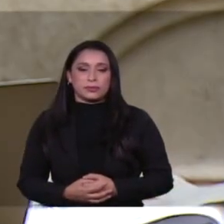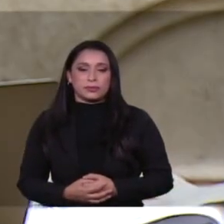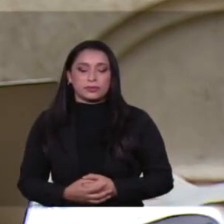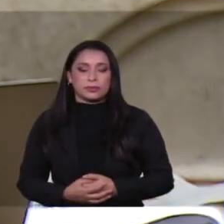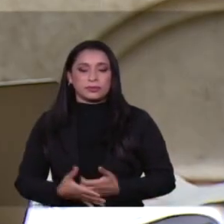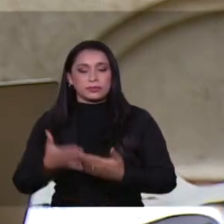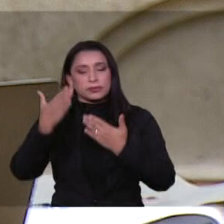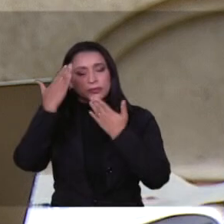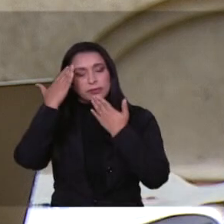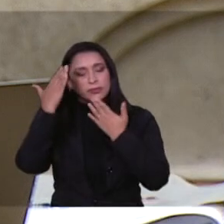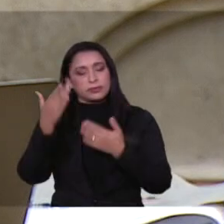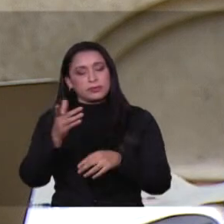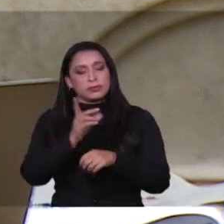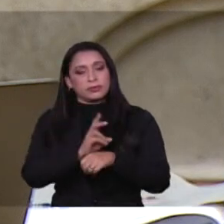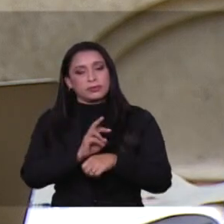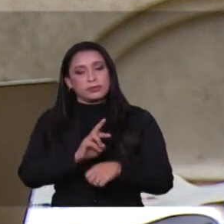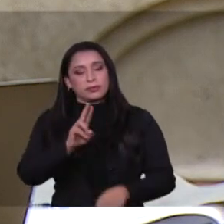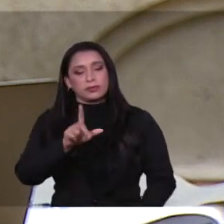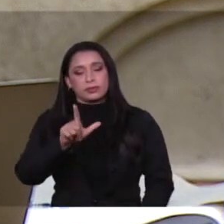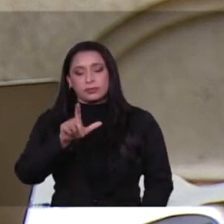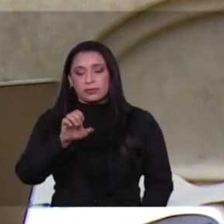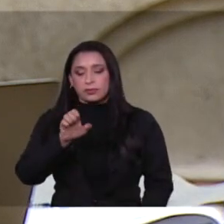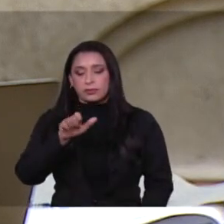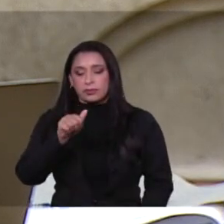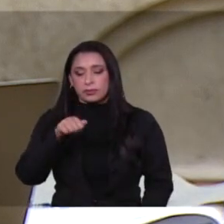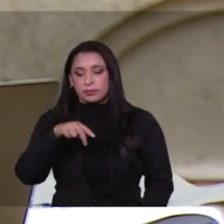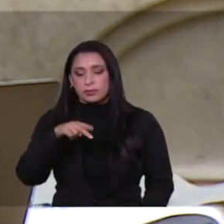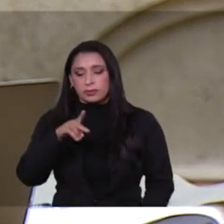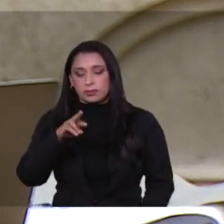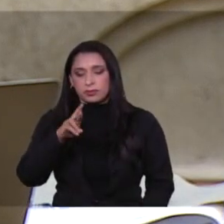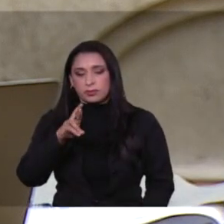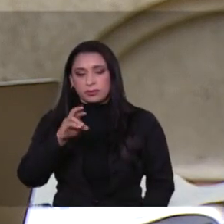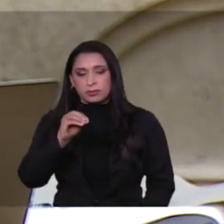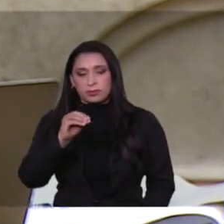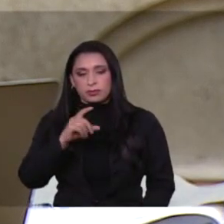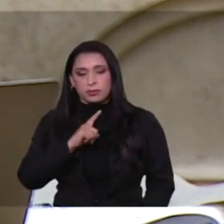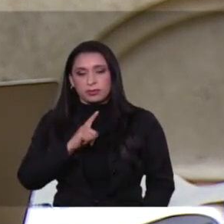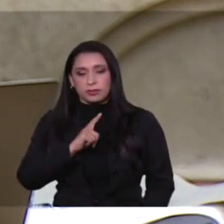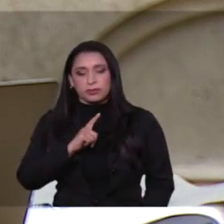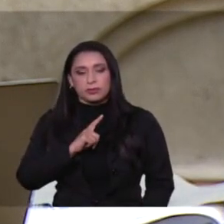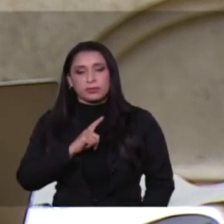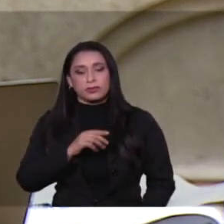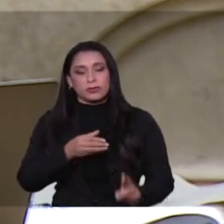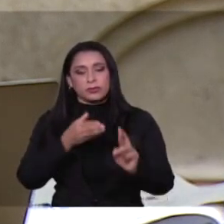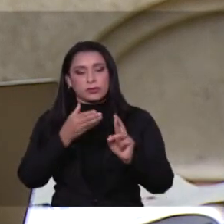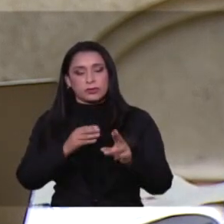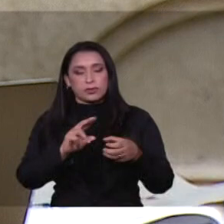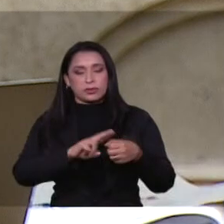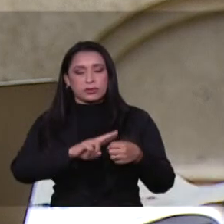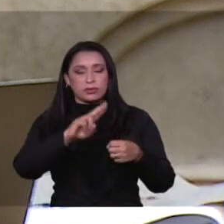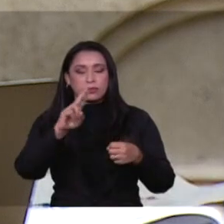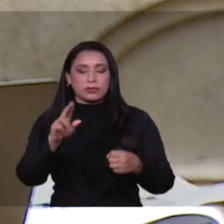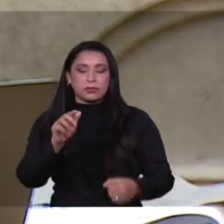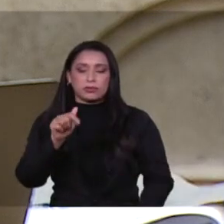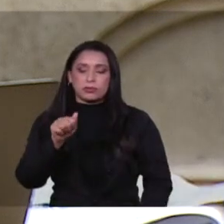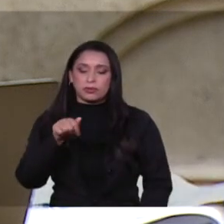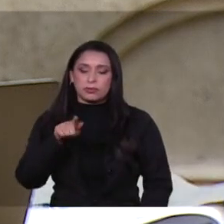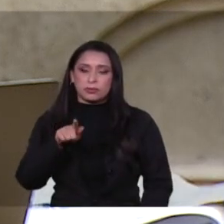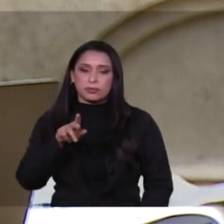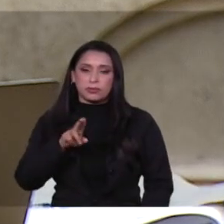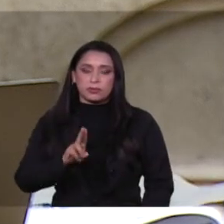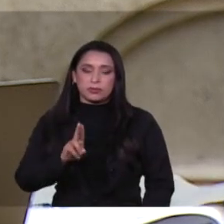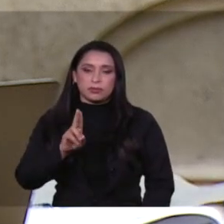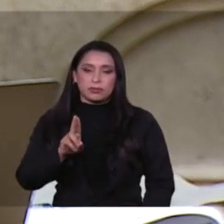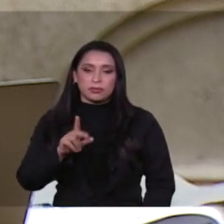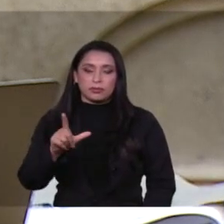Muito obrigado, doutor Leandro Peixoto Medeiros, que falou pela... Com a palavra o ministro Luiz Roberto Barroso, presidente da STF. Nós